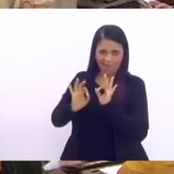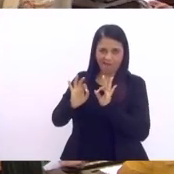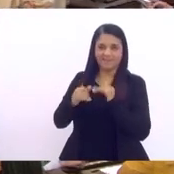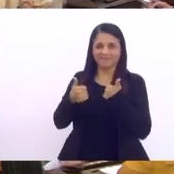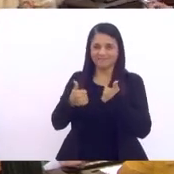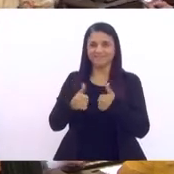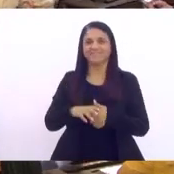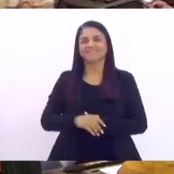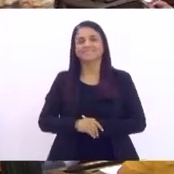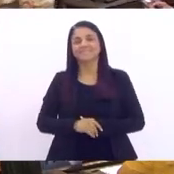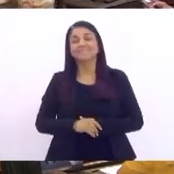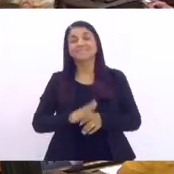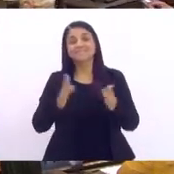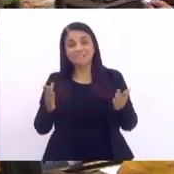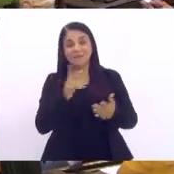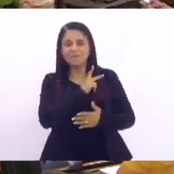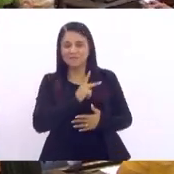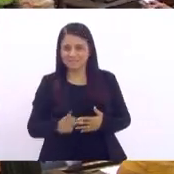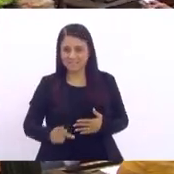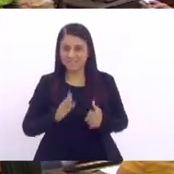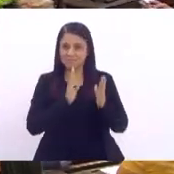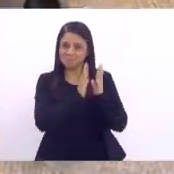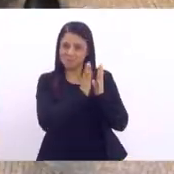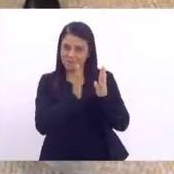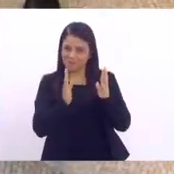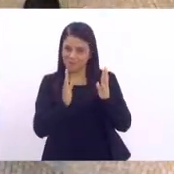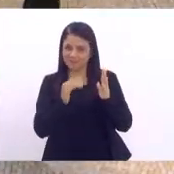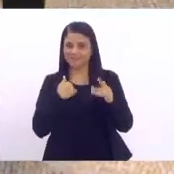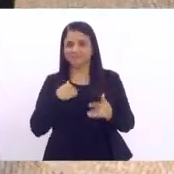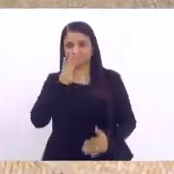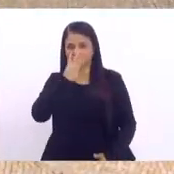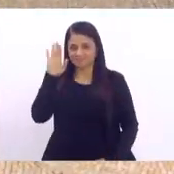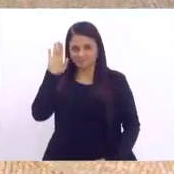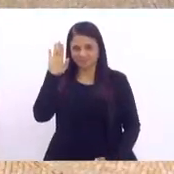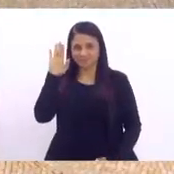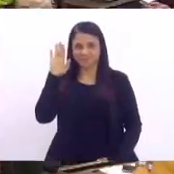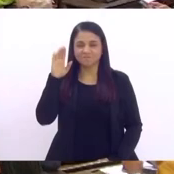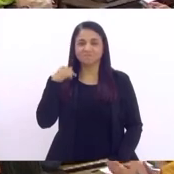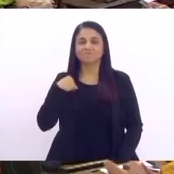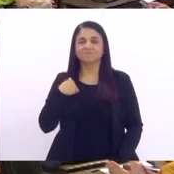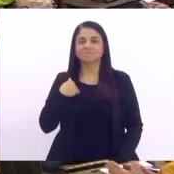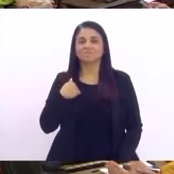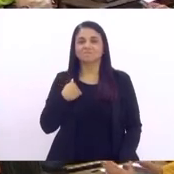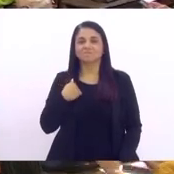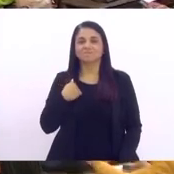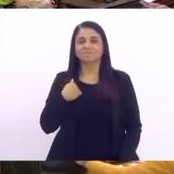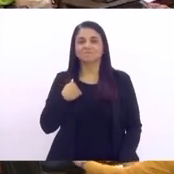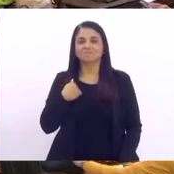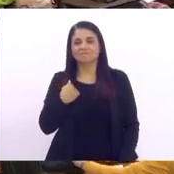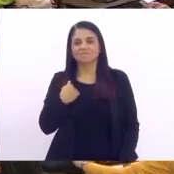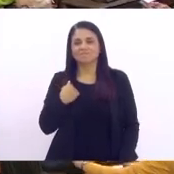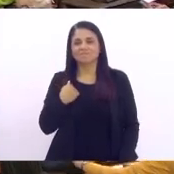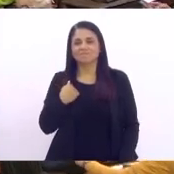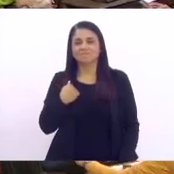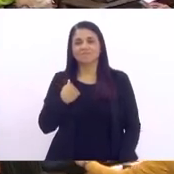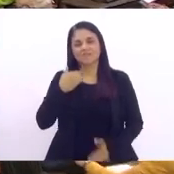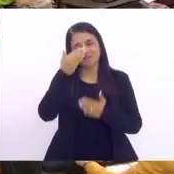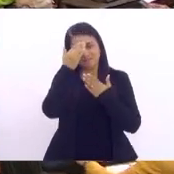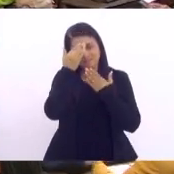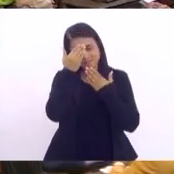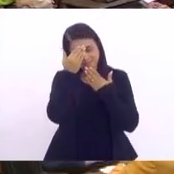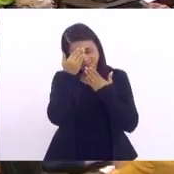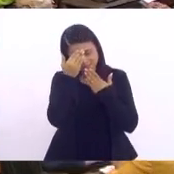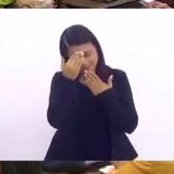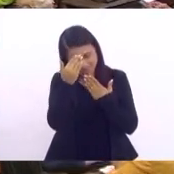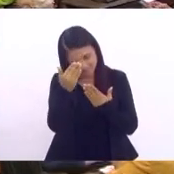ordem, eu quero chamar a questão de ordem, senhor presidente, e agradecer a bancada do